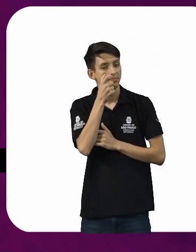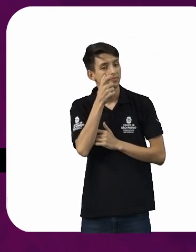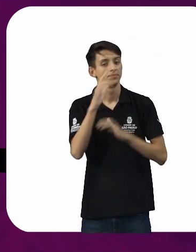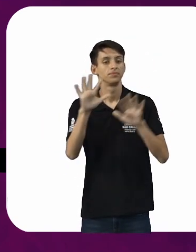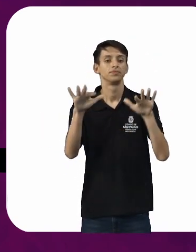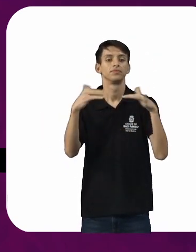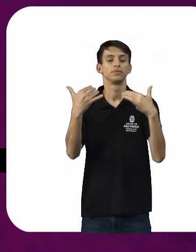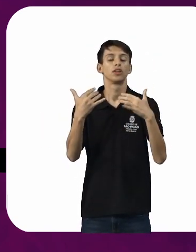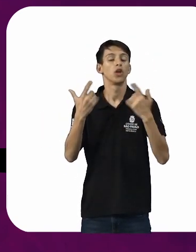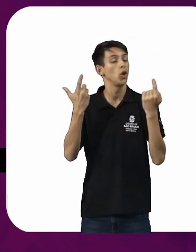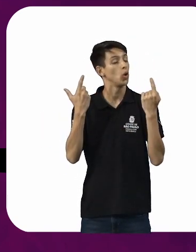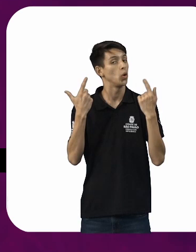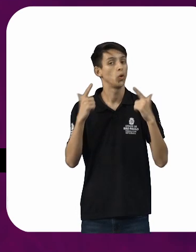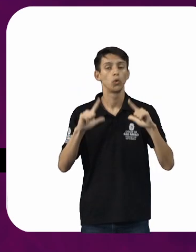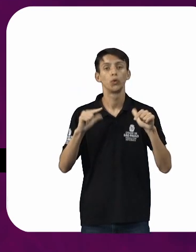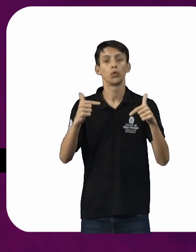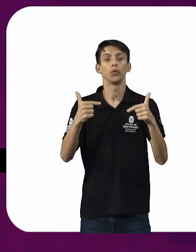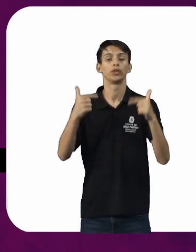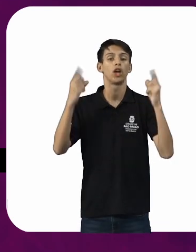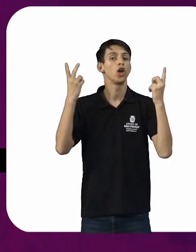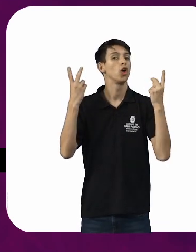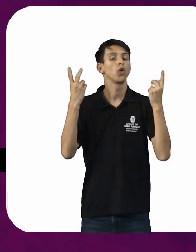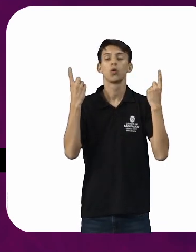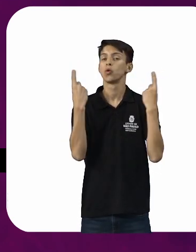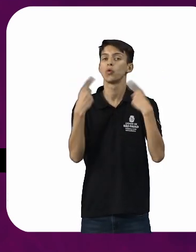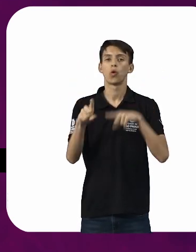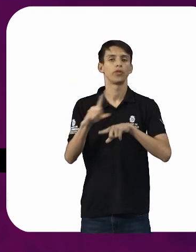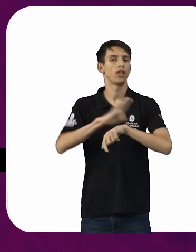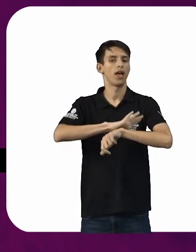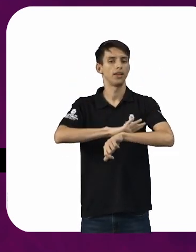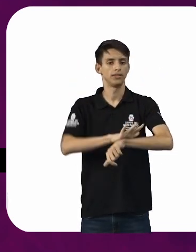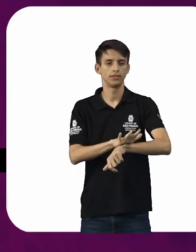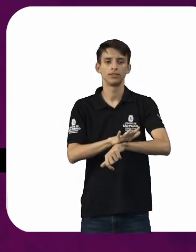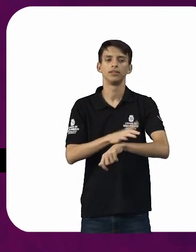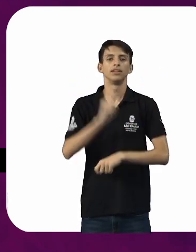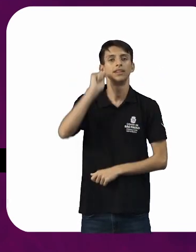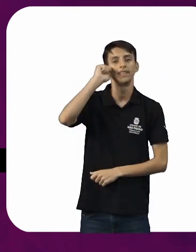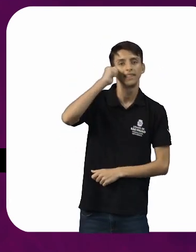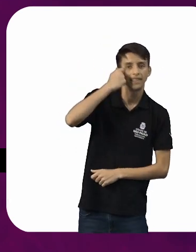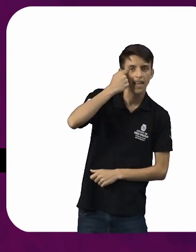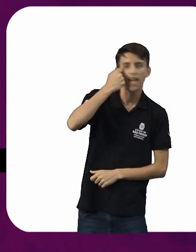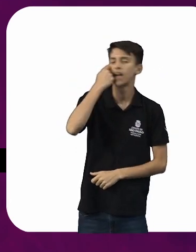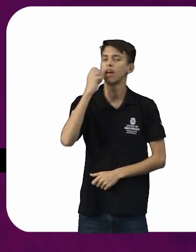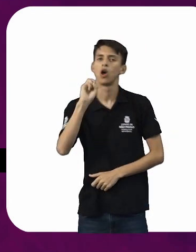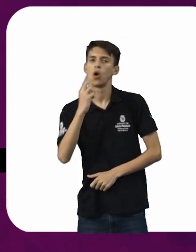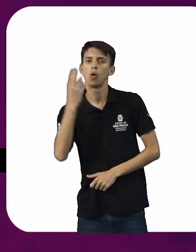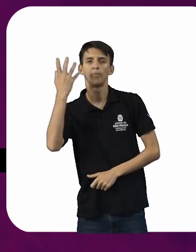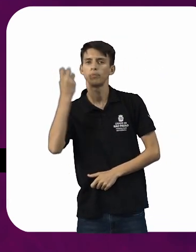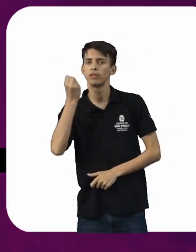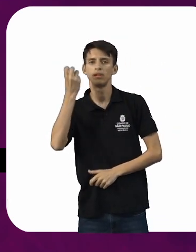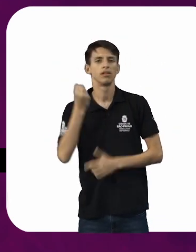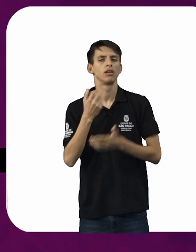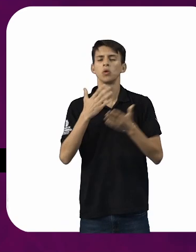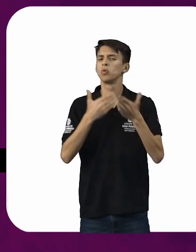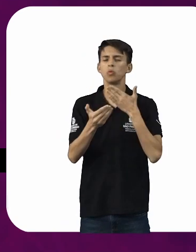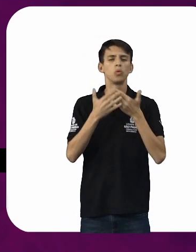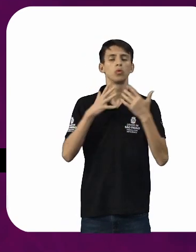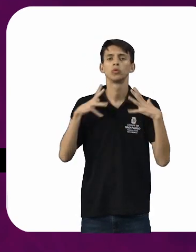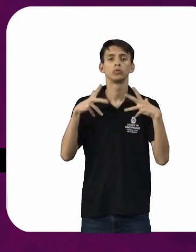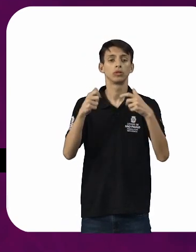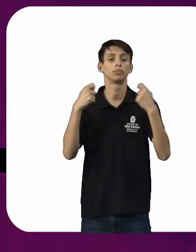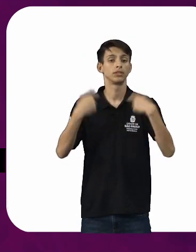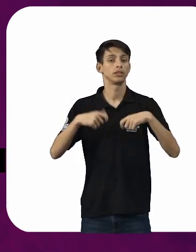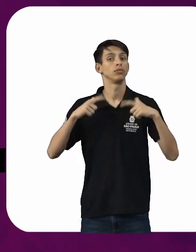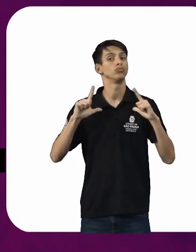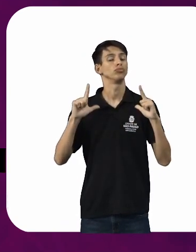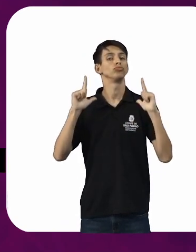luta antirracista é de todos nós, né? Pessoas negras, não negras, e que eu espero